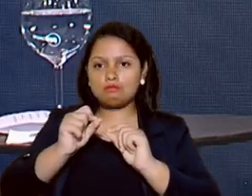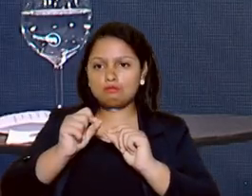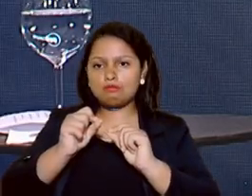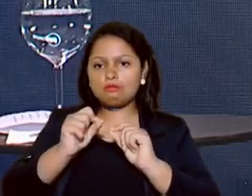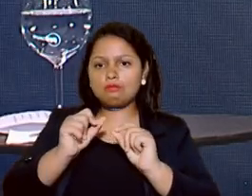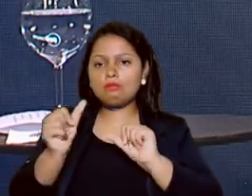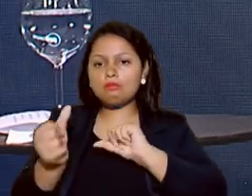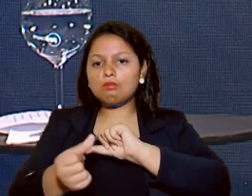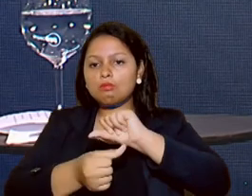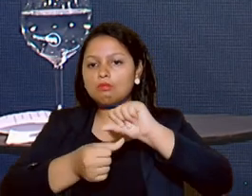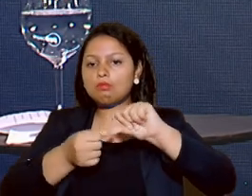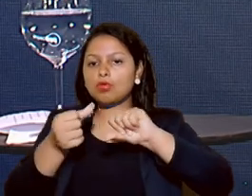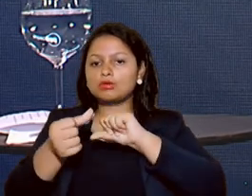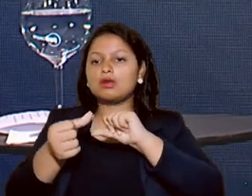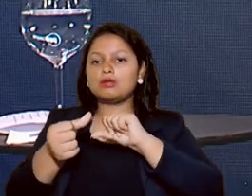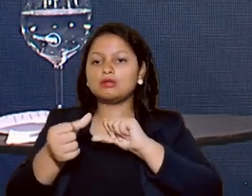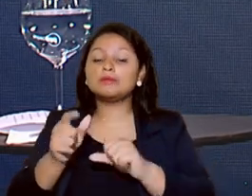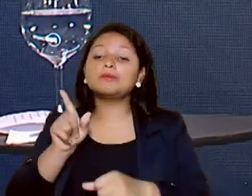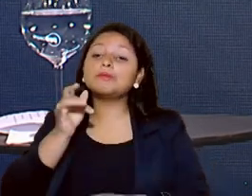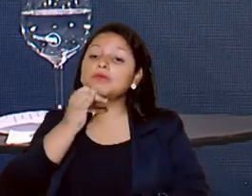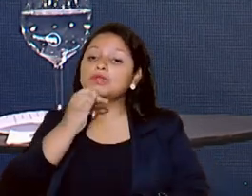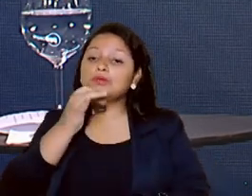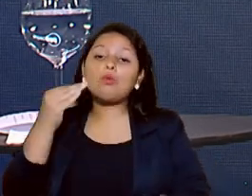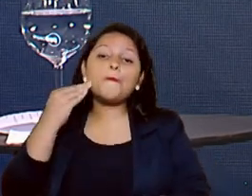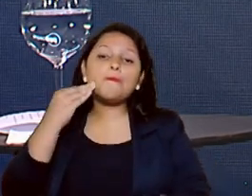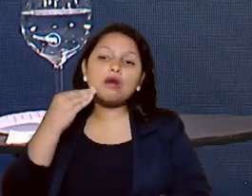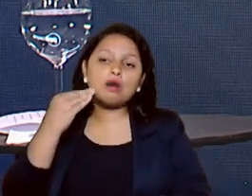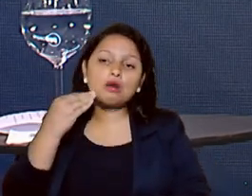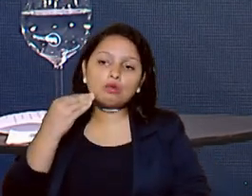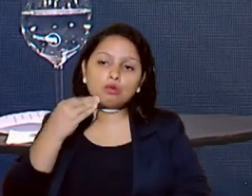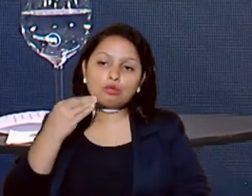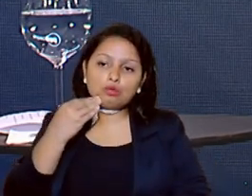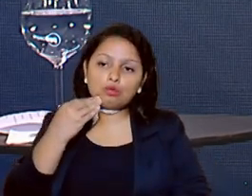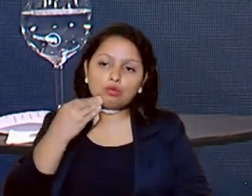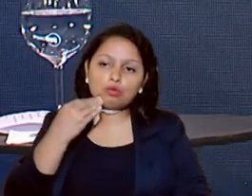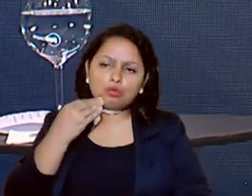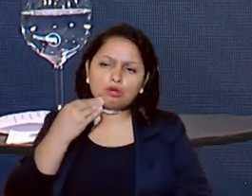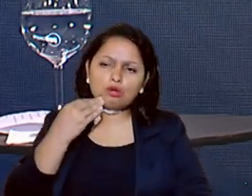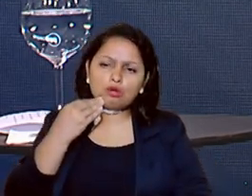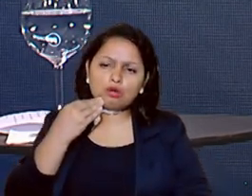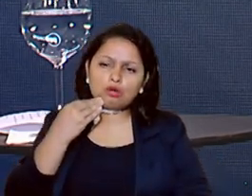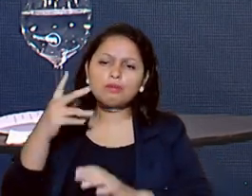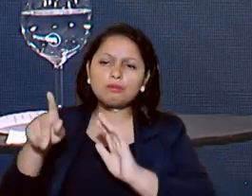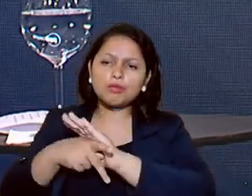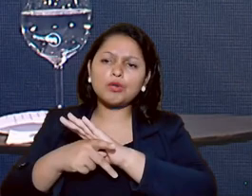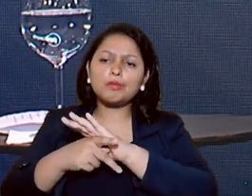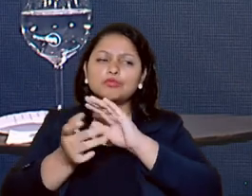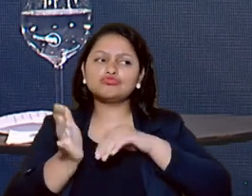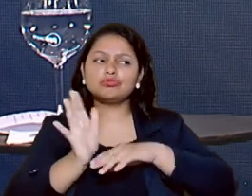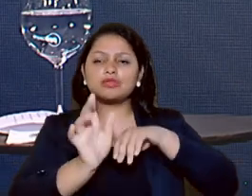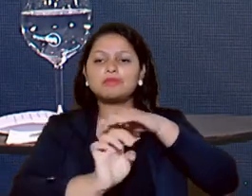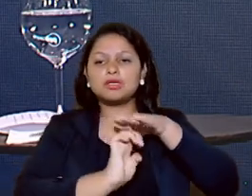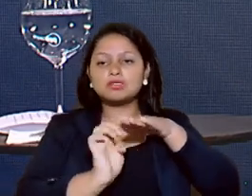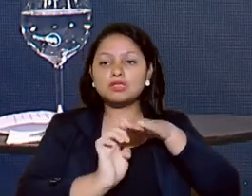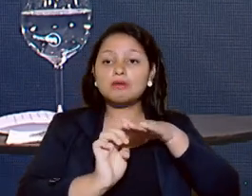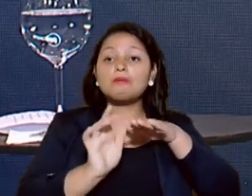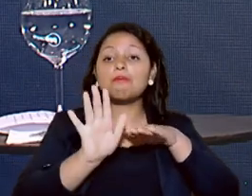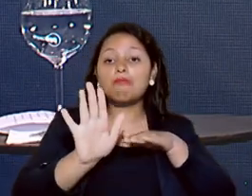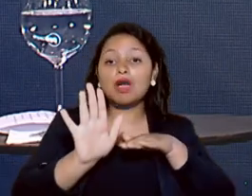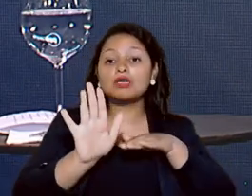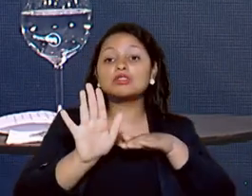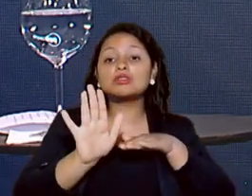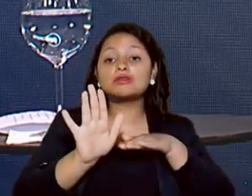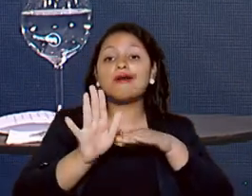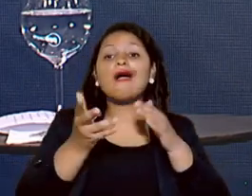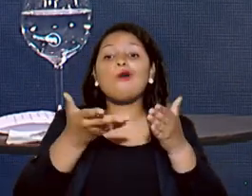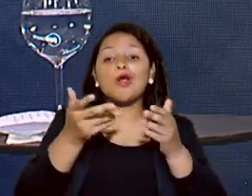os bancos definiam o que estavam disposta a prover para as grandes empresas hoje as grandes empresas definem o que elas querem dos